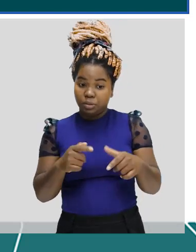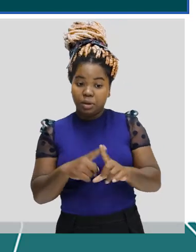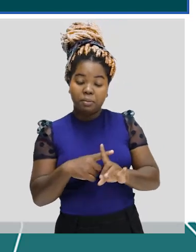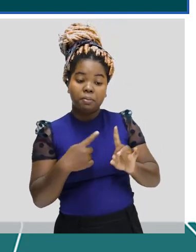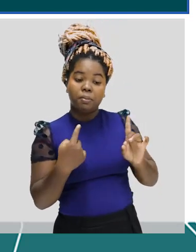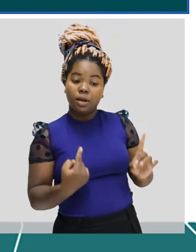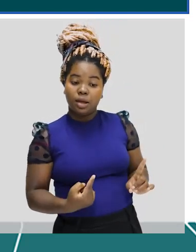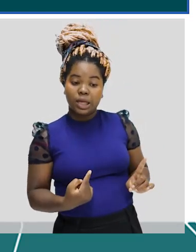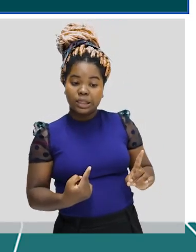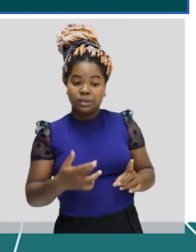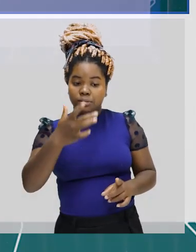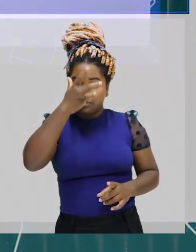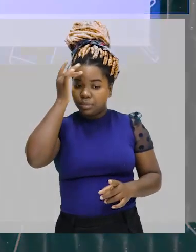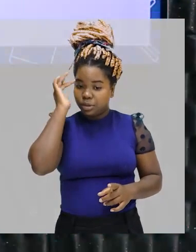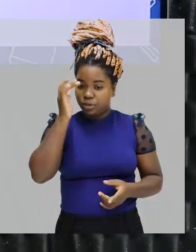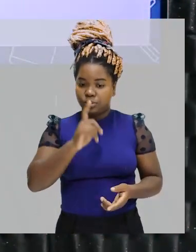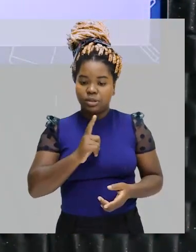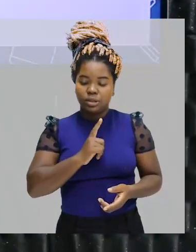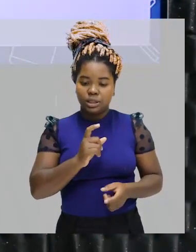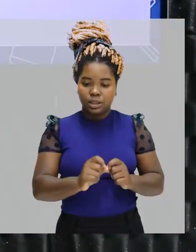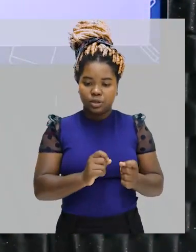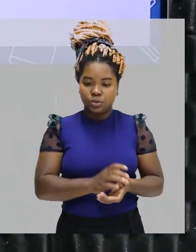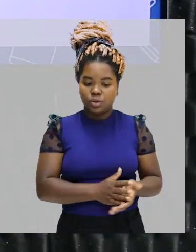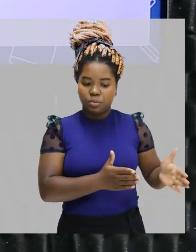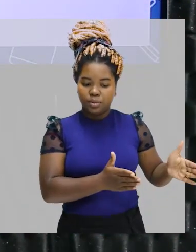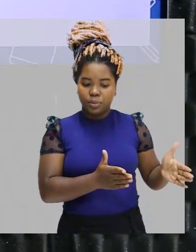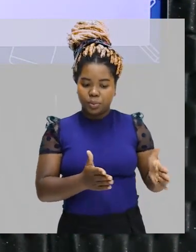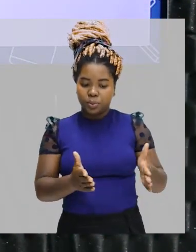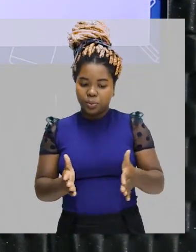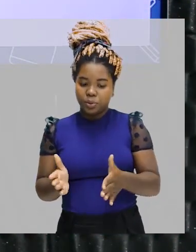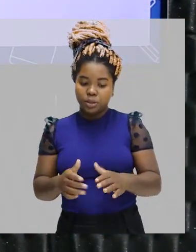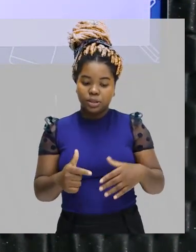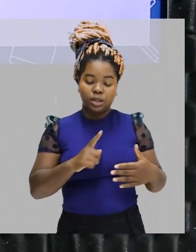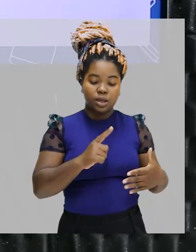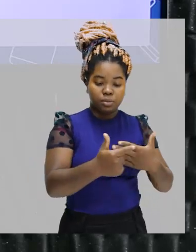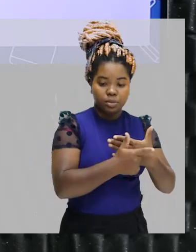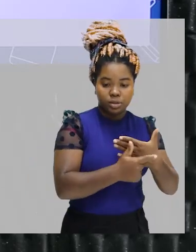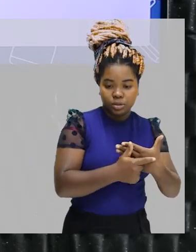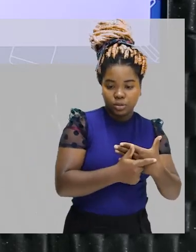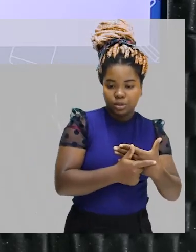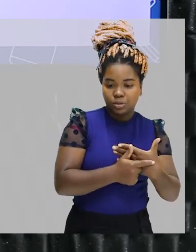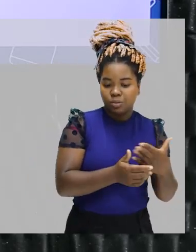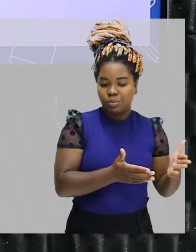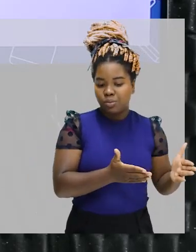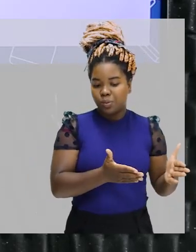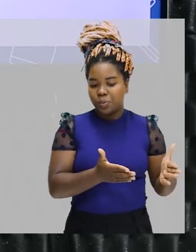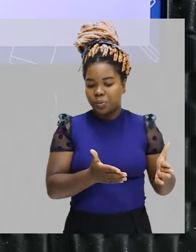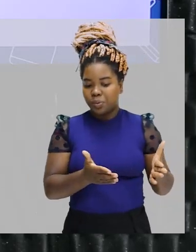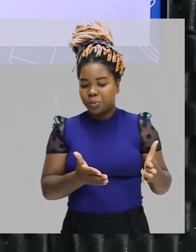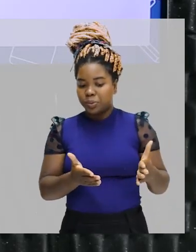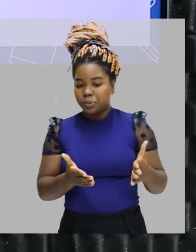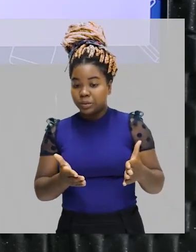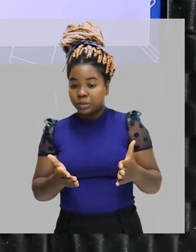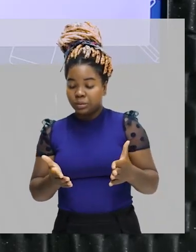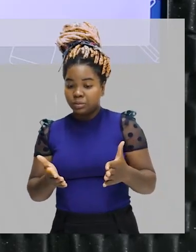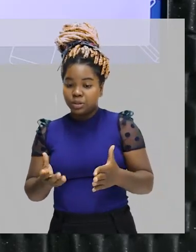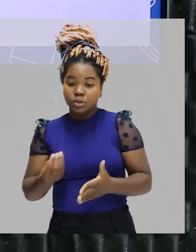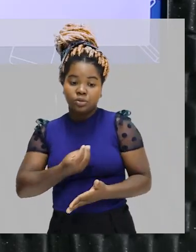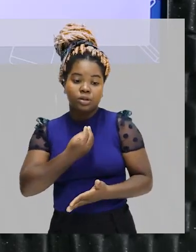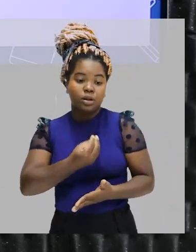pessoa participa ou que ela faz, ela exerce aquela função por um período significante na sua